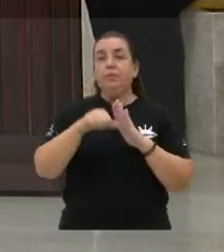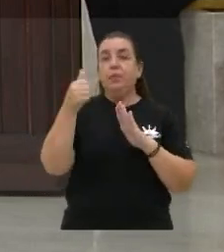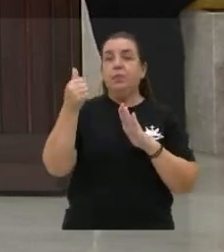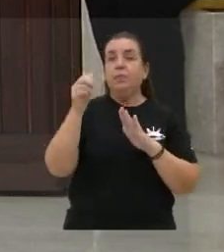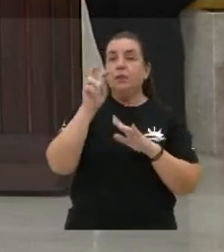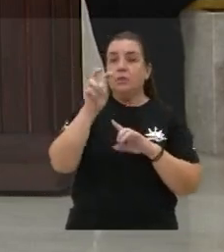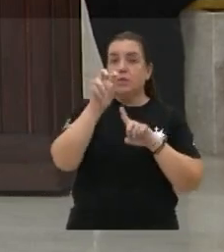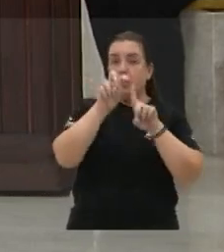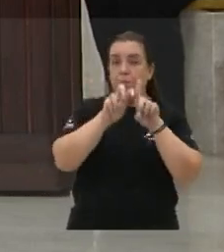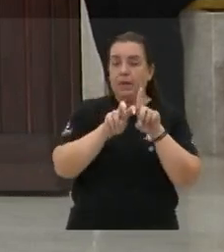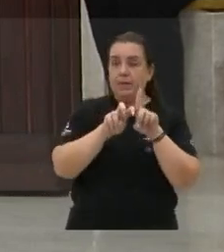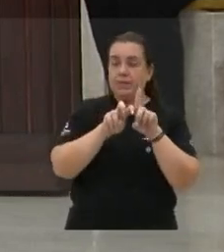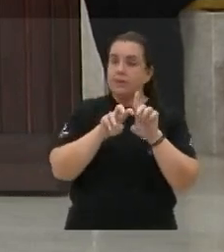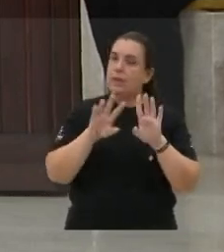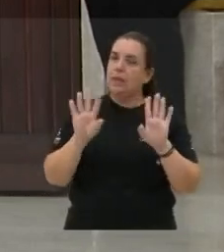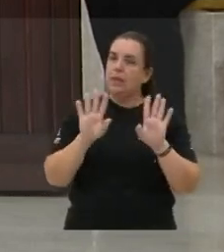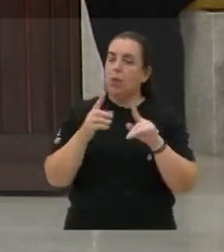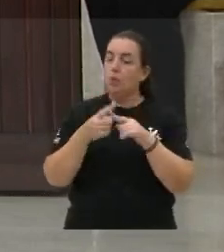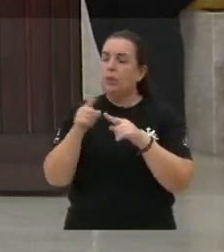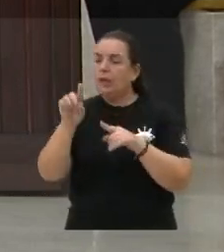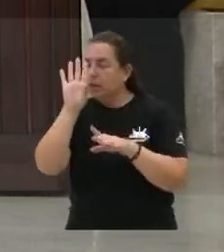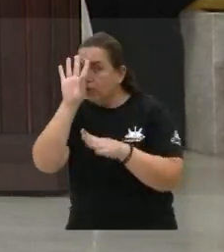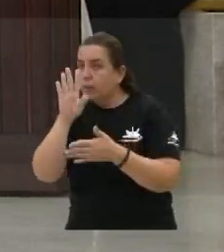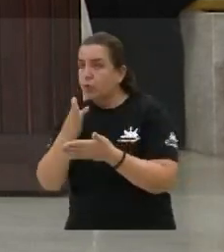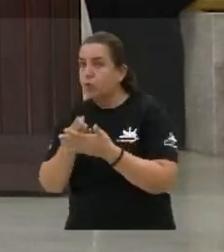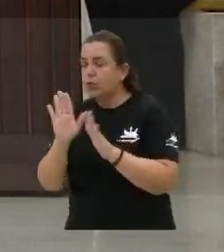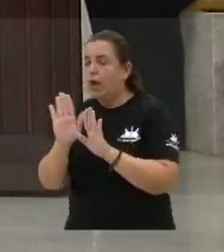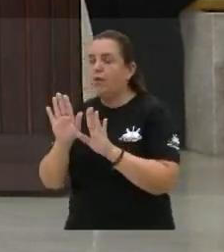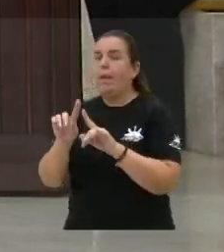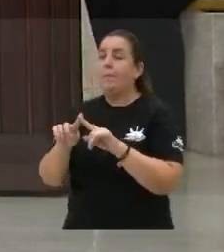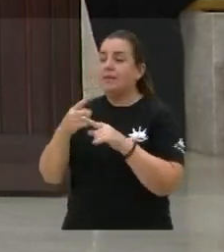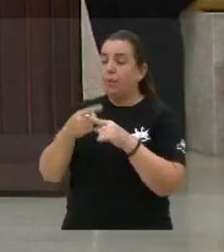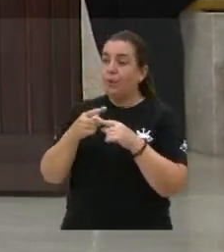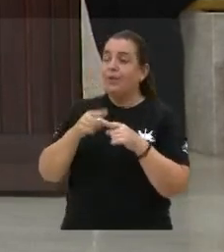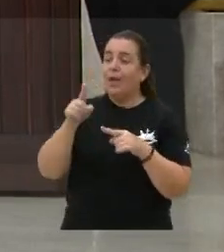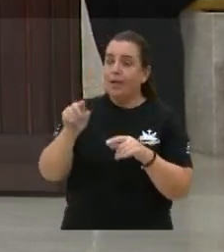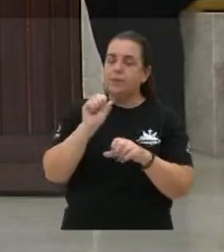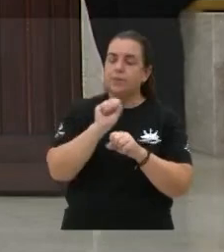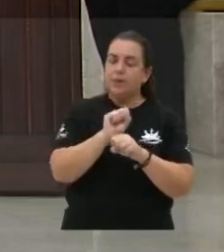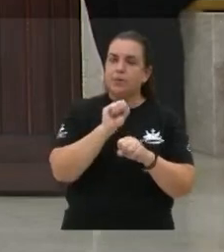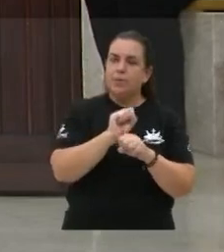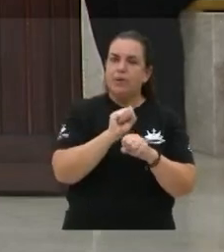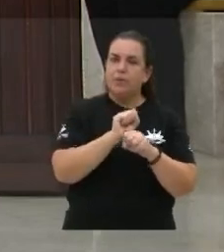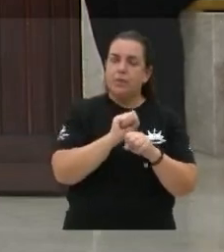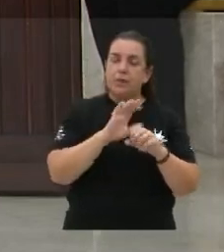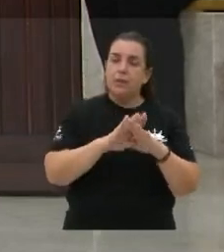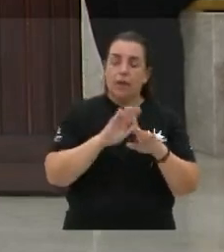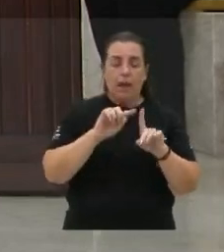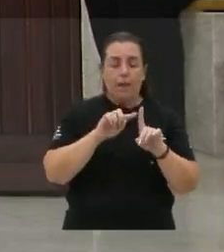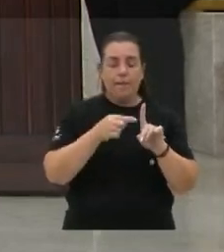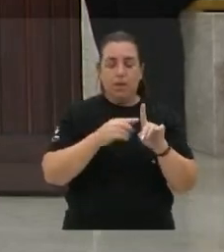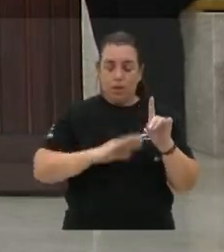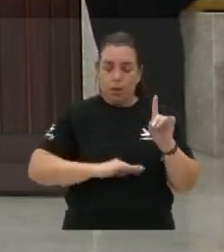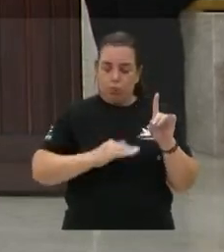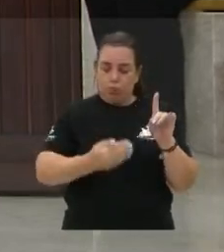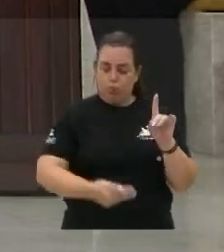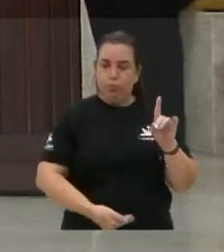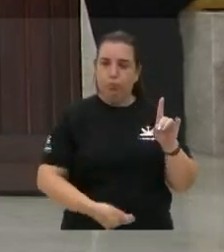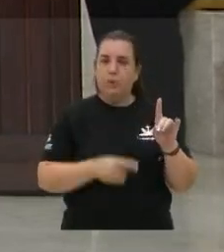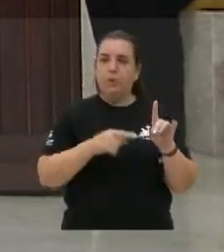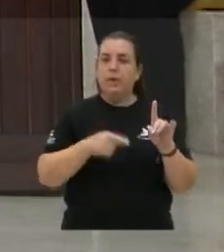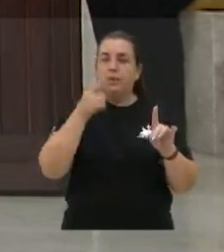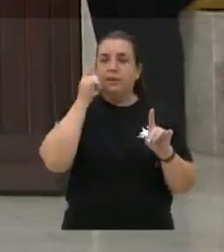5 meses, não porque ela desacreditou, mas é que ela esperou que a barriga aparecesse,